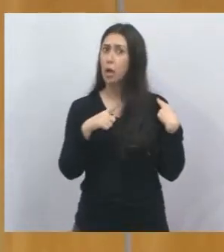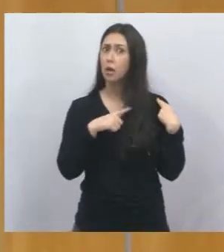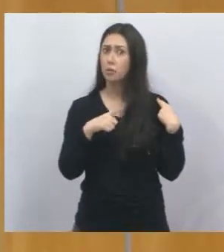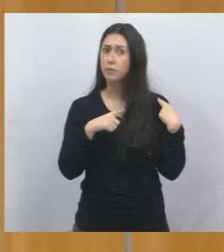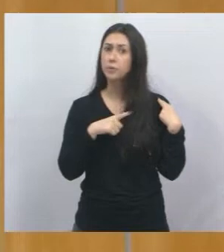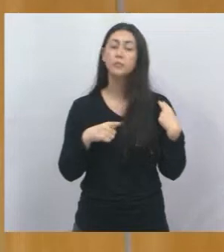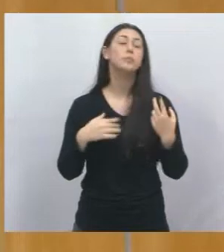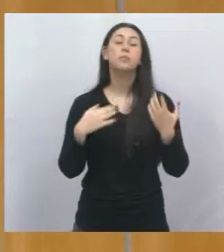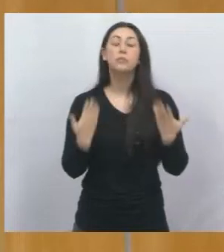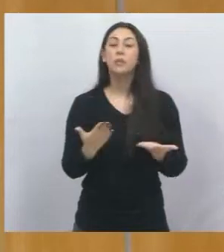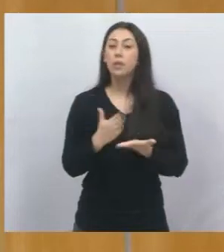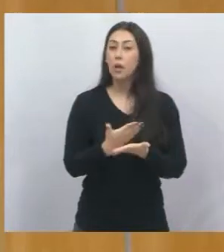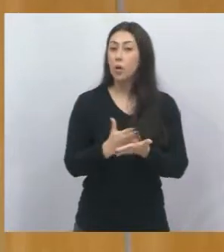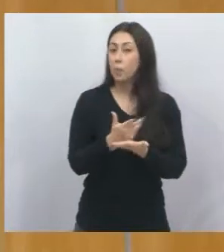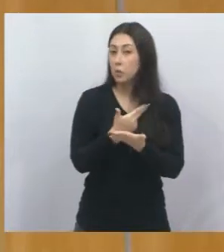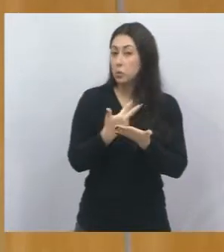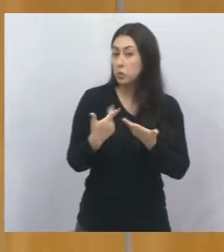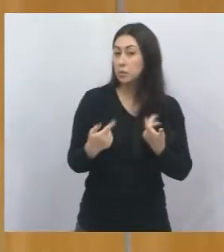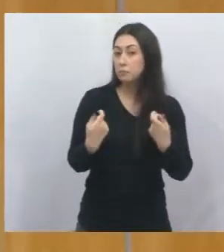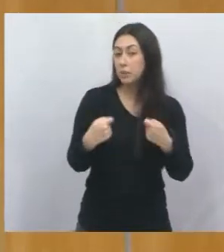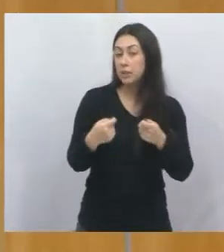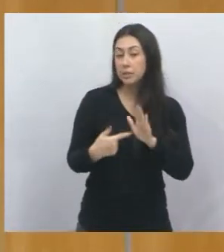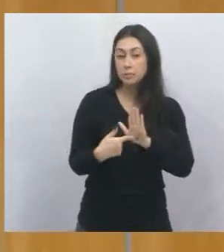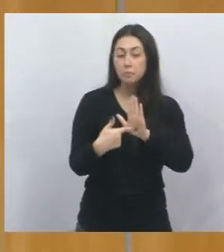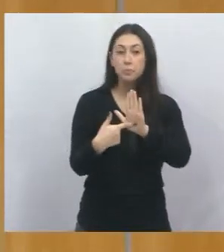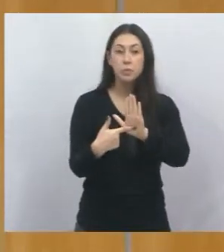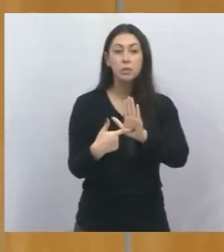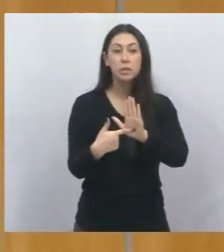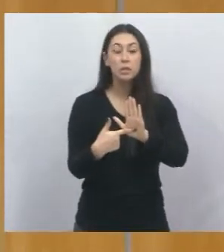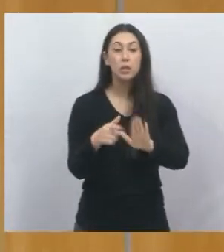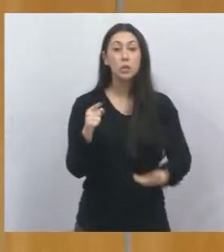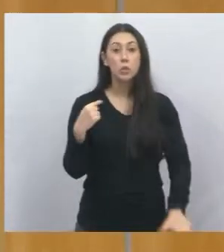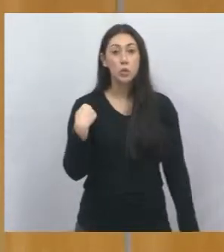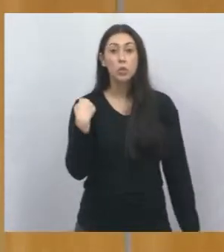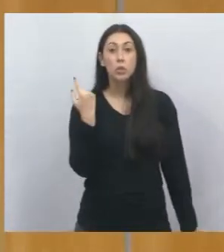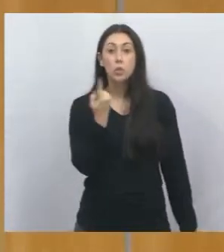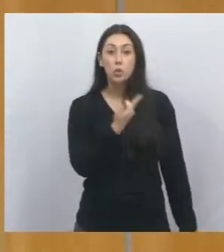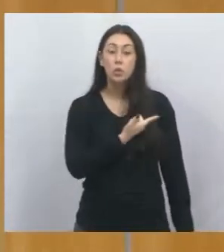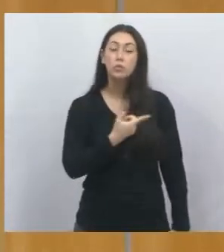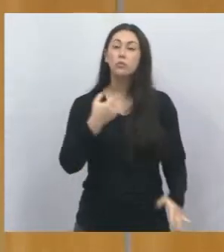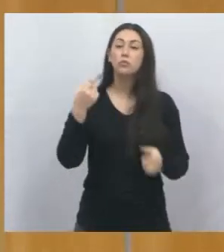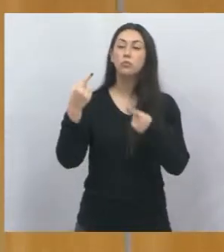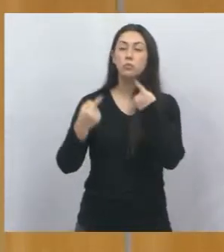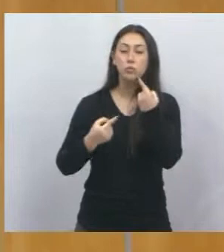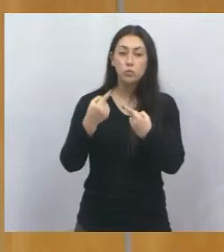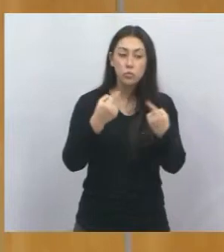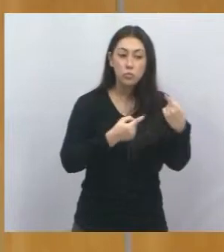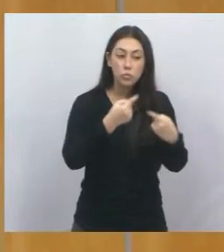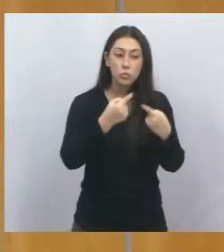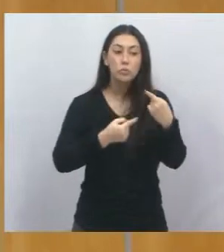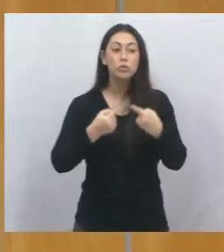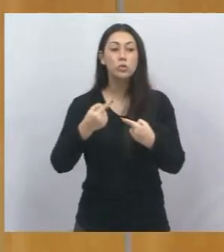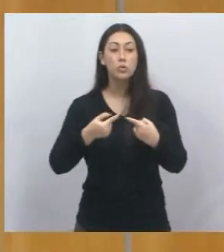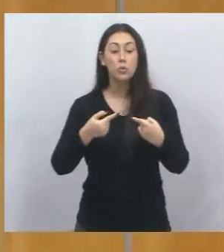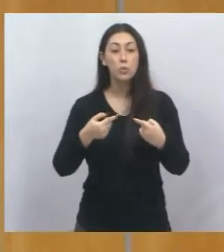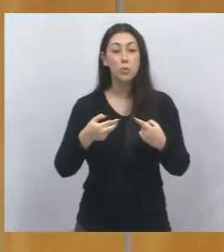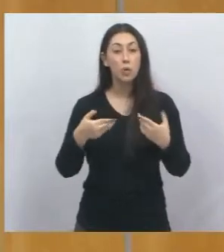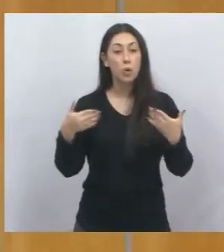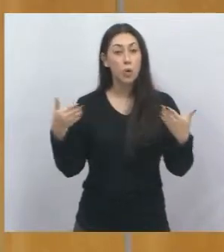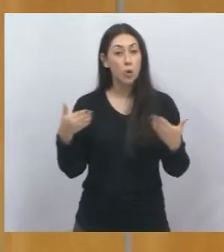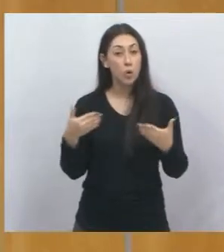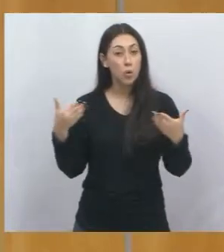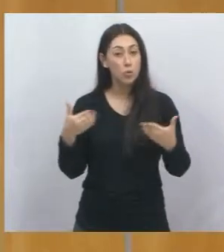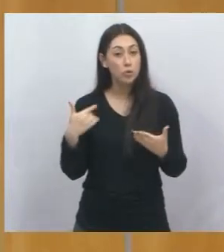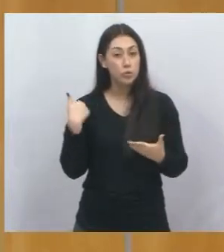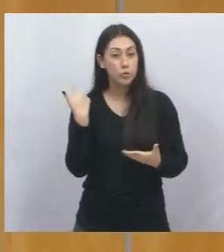Então, algumas verdades têm que ser ditas. Nós tivemos aqui um amplo debate e hoje nós chegamos